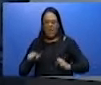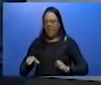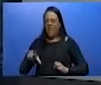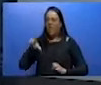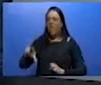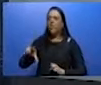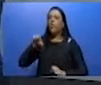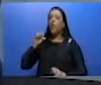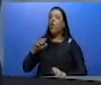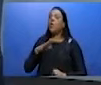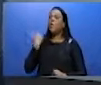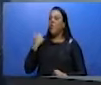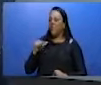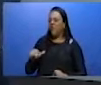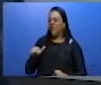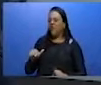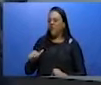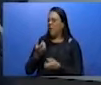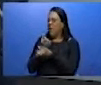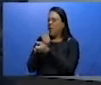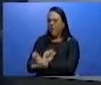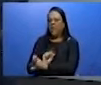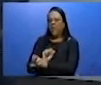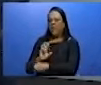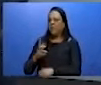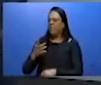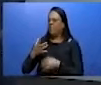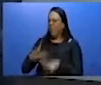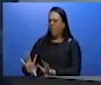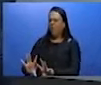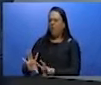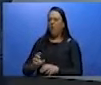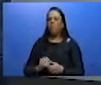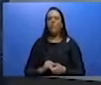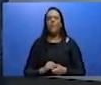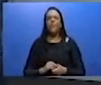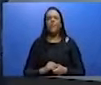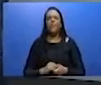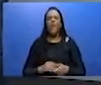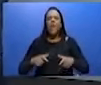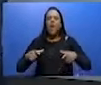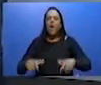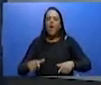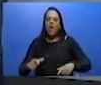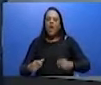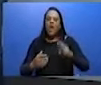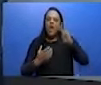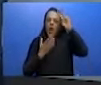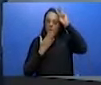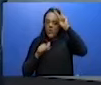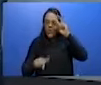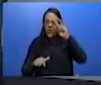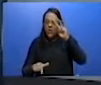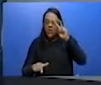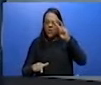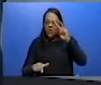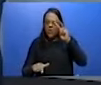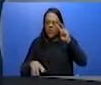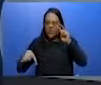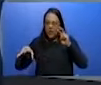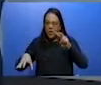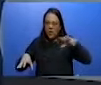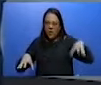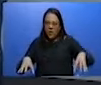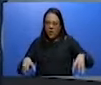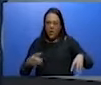não queriam ser vendidos ou salvos. Pessoal, os índios, as tribos, as etnias, elas lutavam entre elas também. E